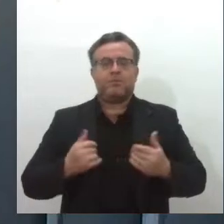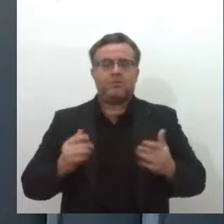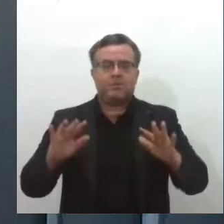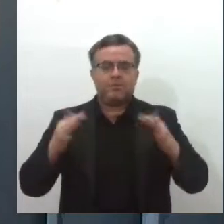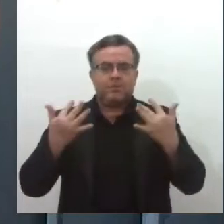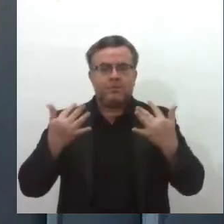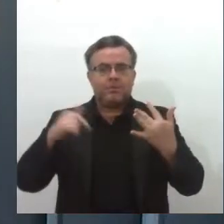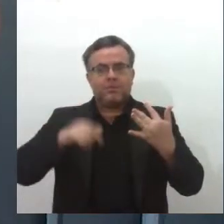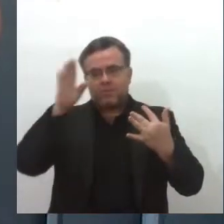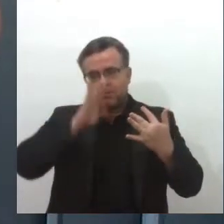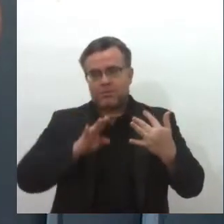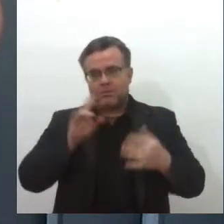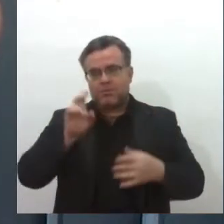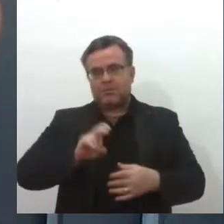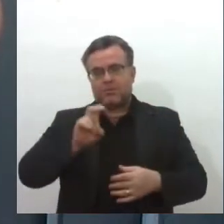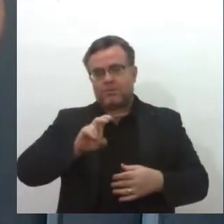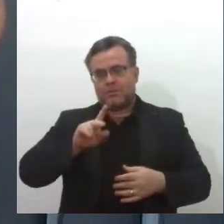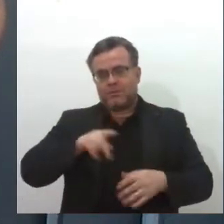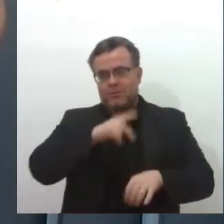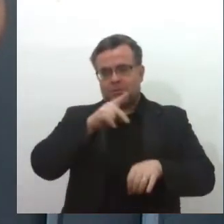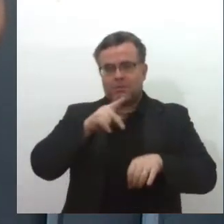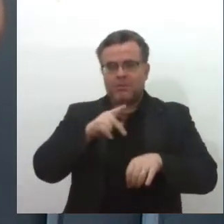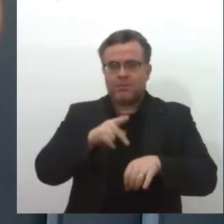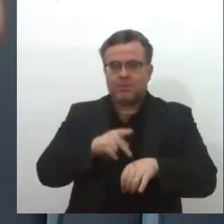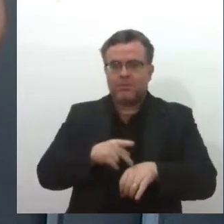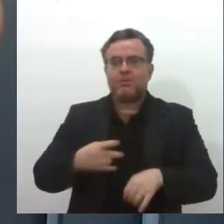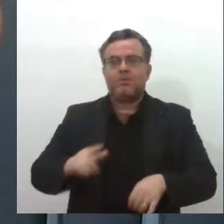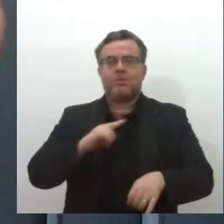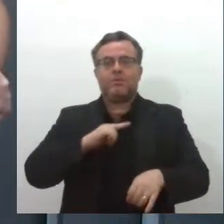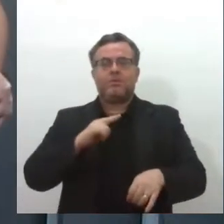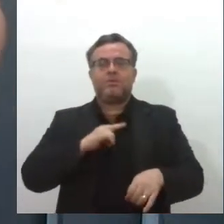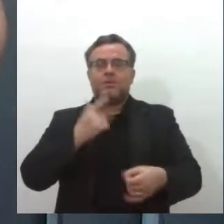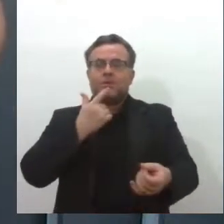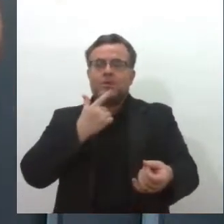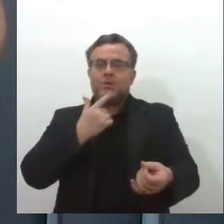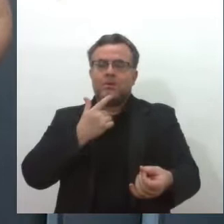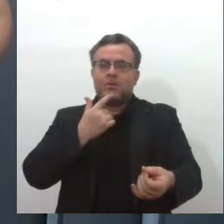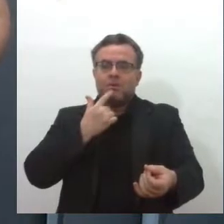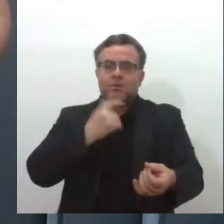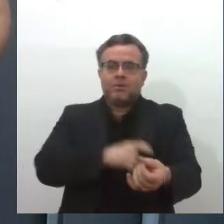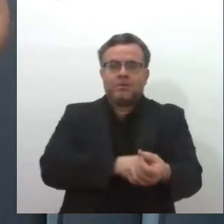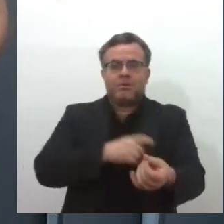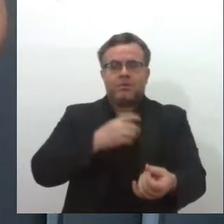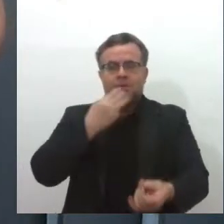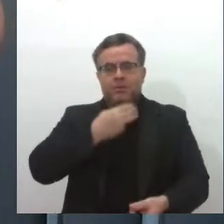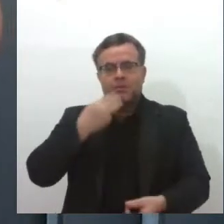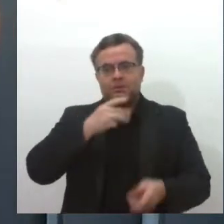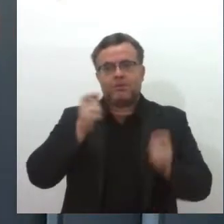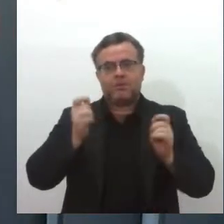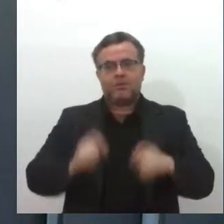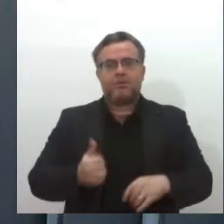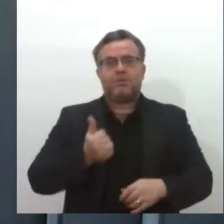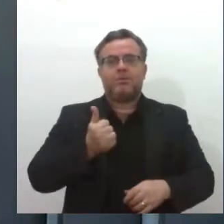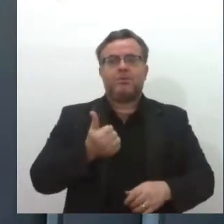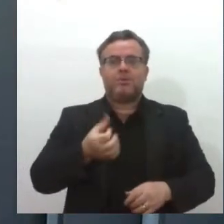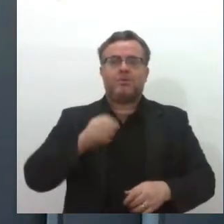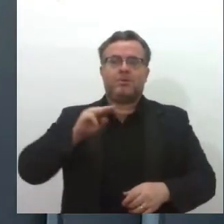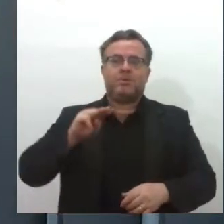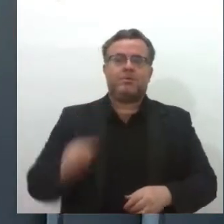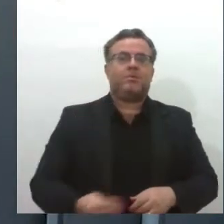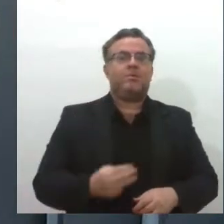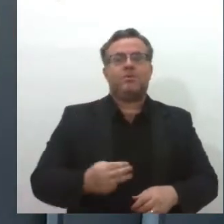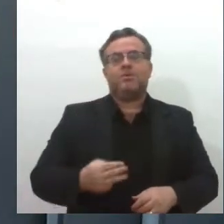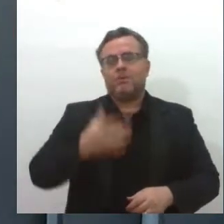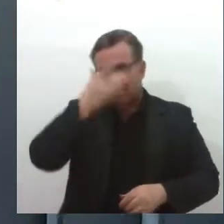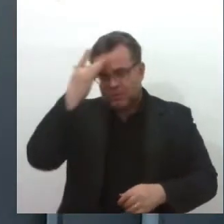O Brasil é o quinto país em incidência de diabetes no mundo, com aproximadamente 16 milhões de doentes adultos. Uma lei